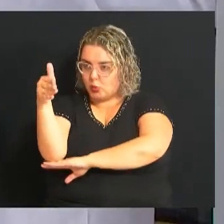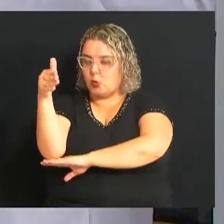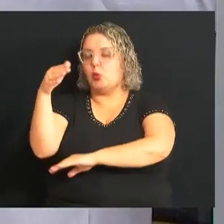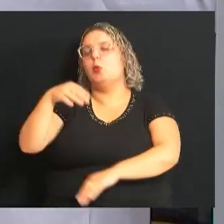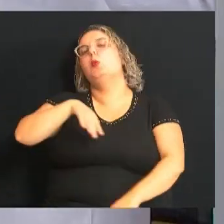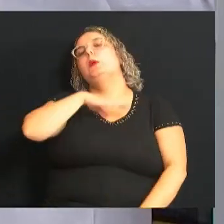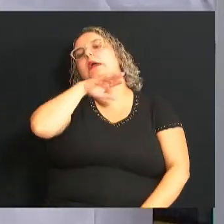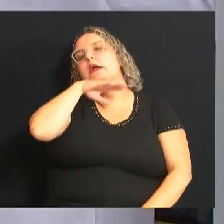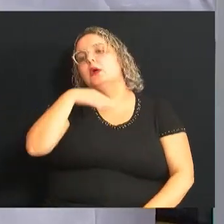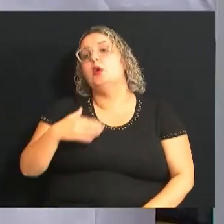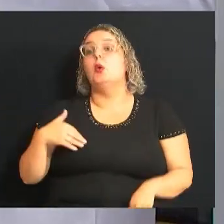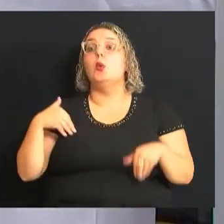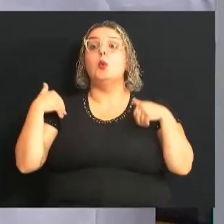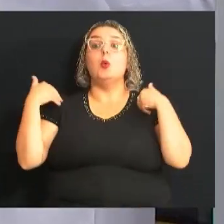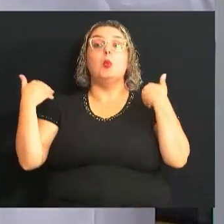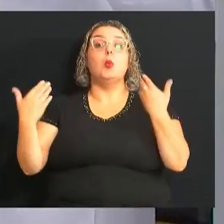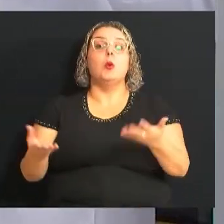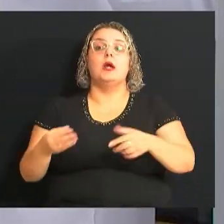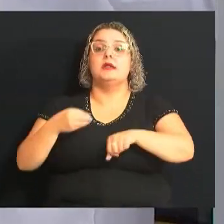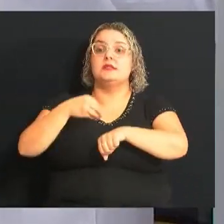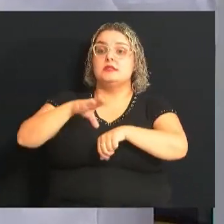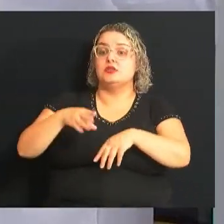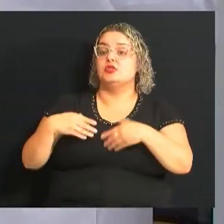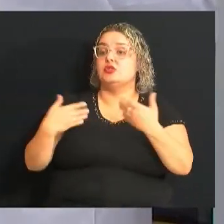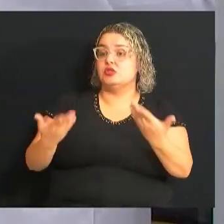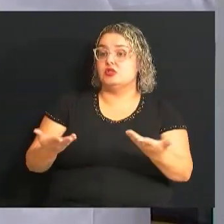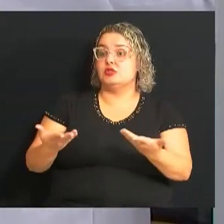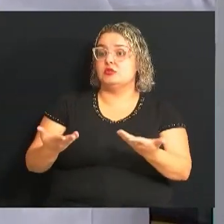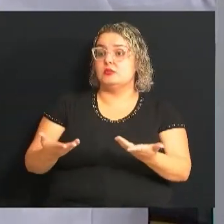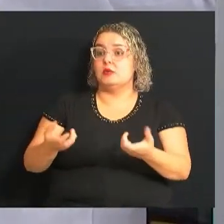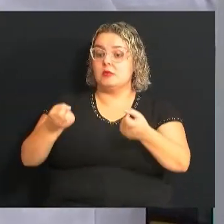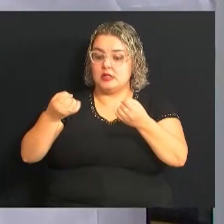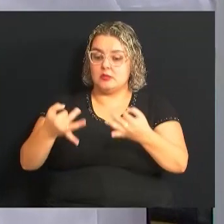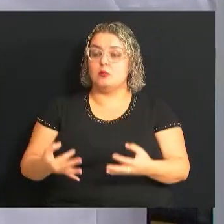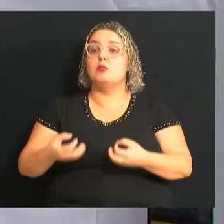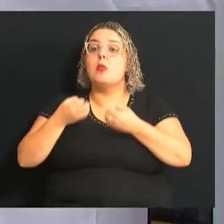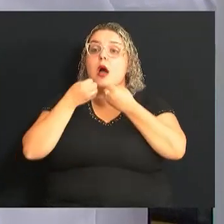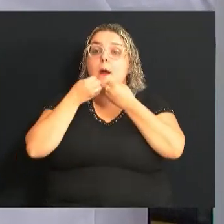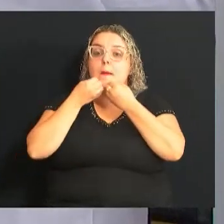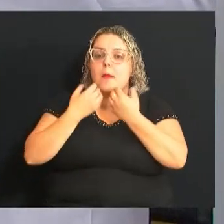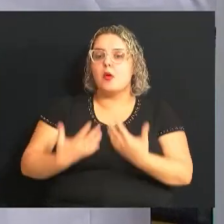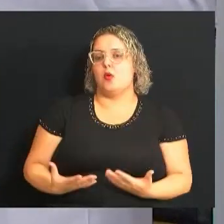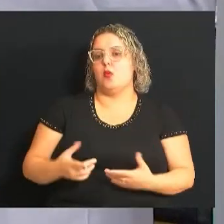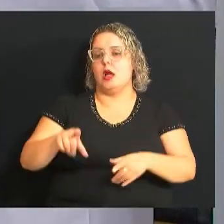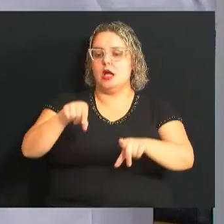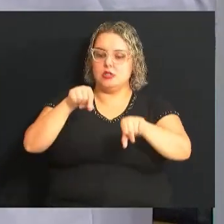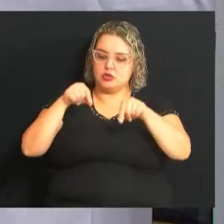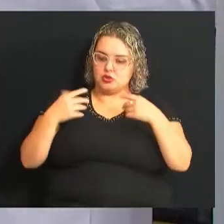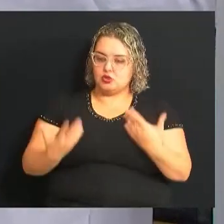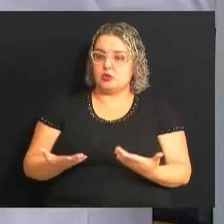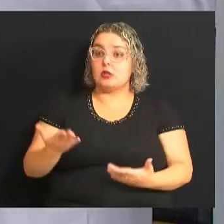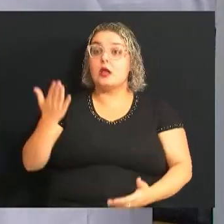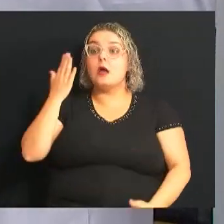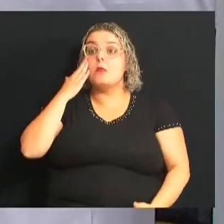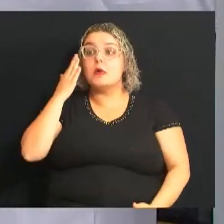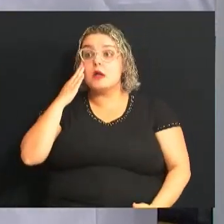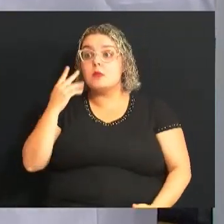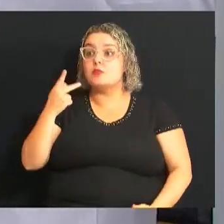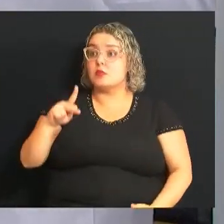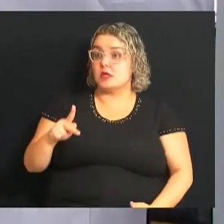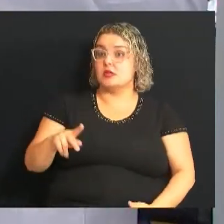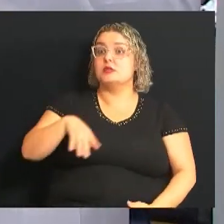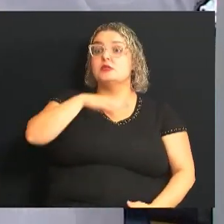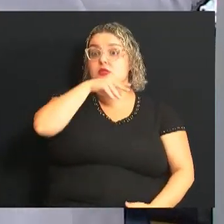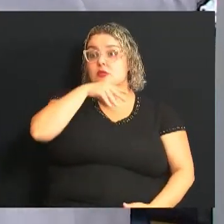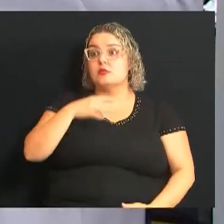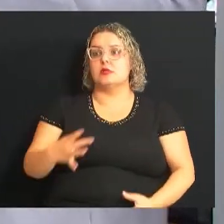as dicas que você tem para passar para a gente para fazer uma boa escolha, para saber que seu animal vai estar seguro naquele